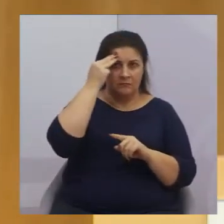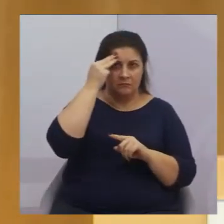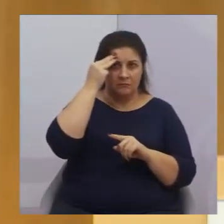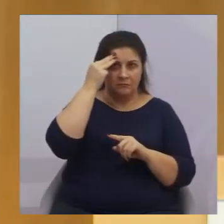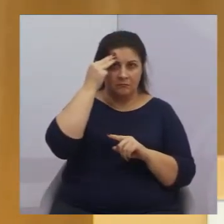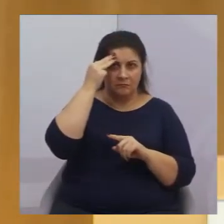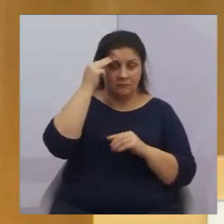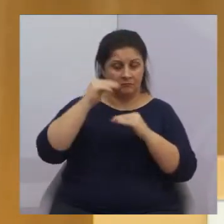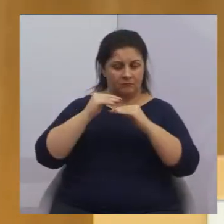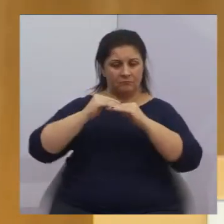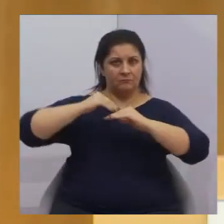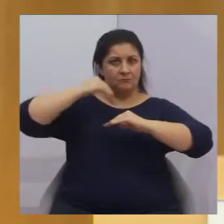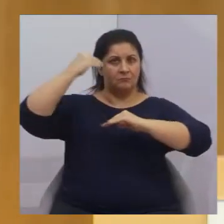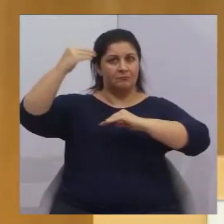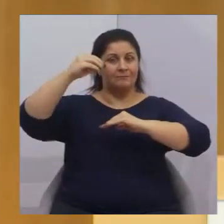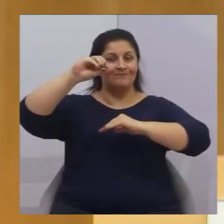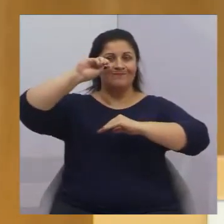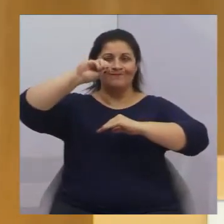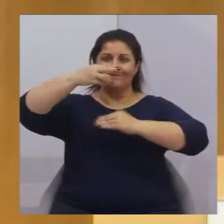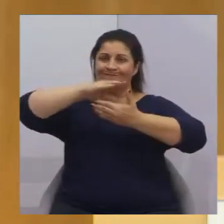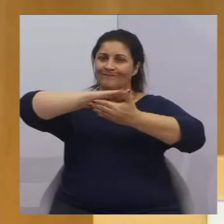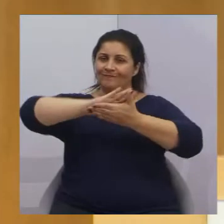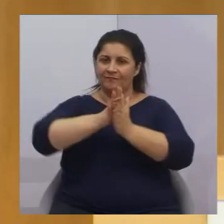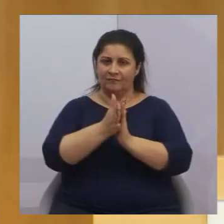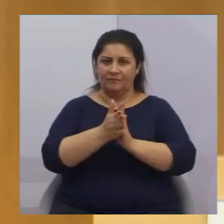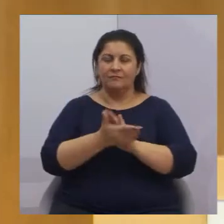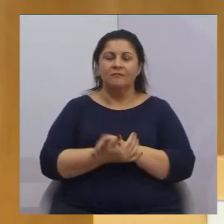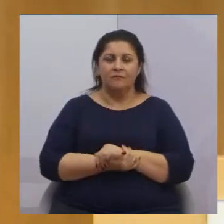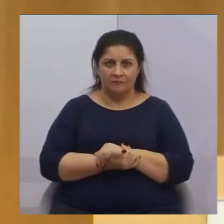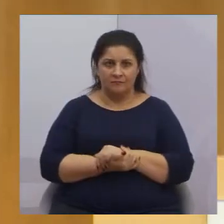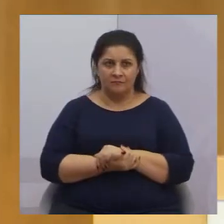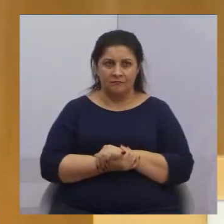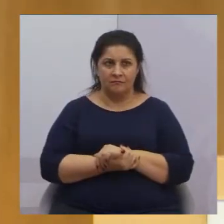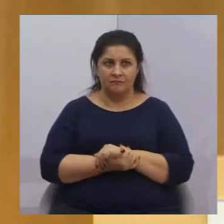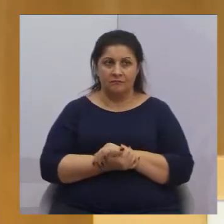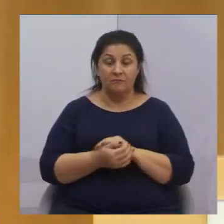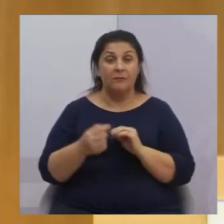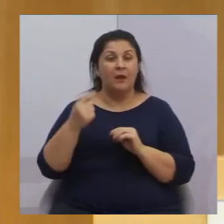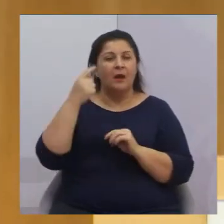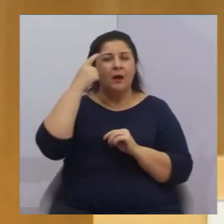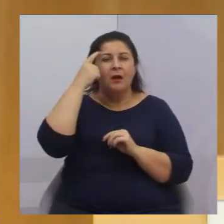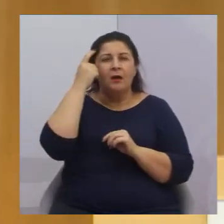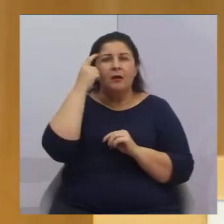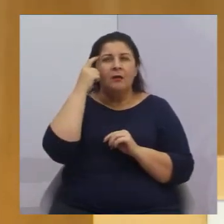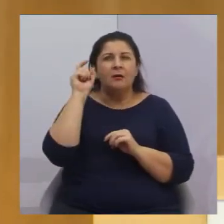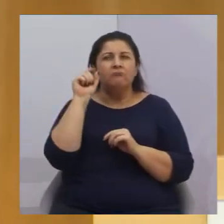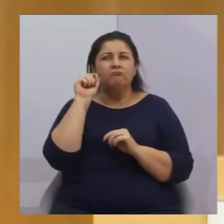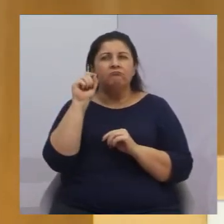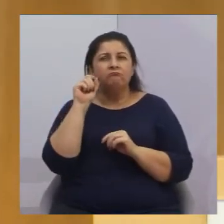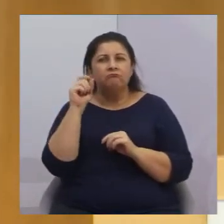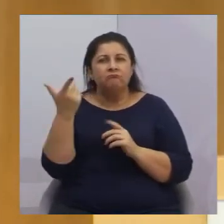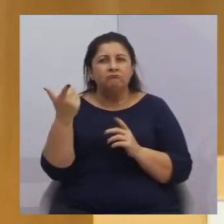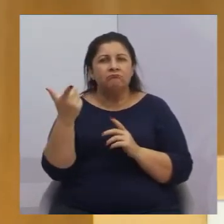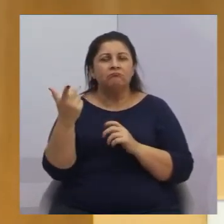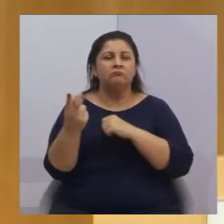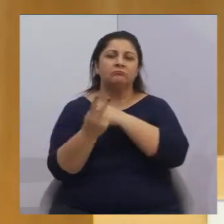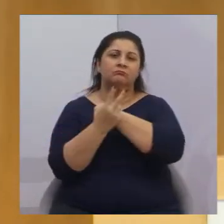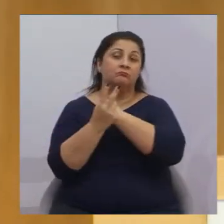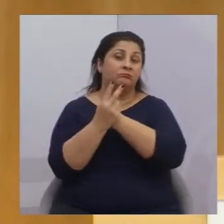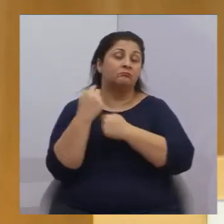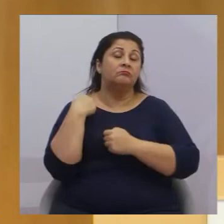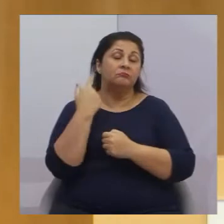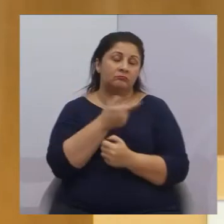eleva, ou ela nos destrói, né? Conforme os pensamentos que vamos alimentando, é o que vai